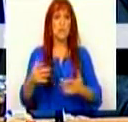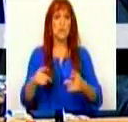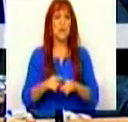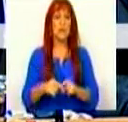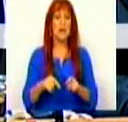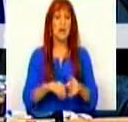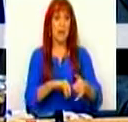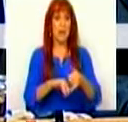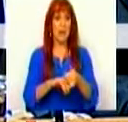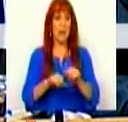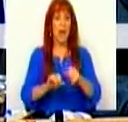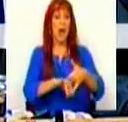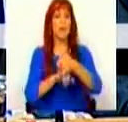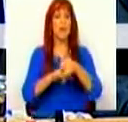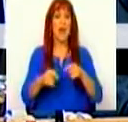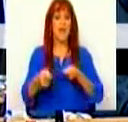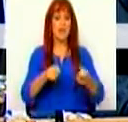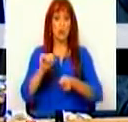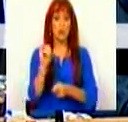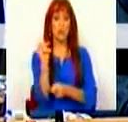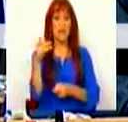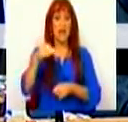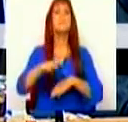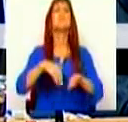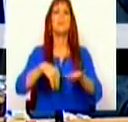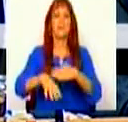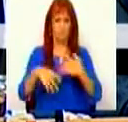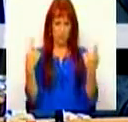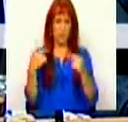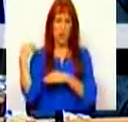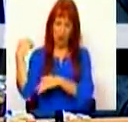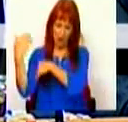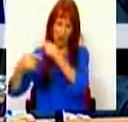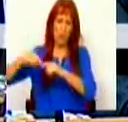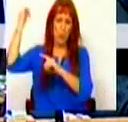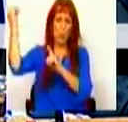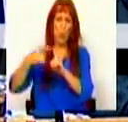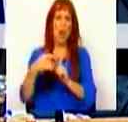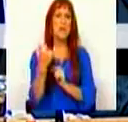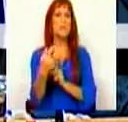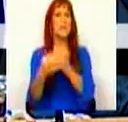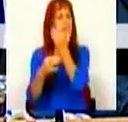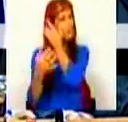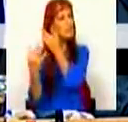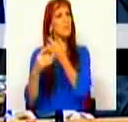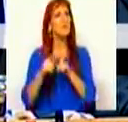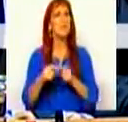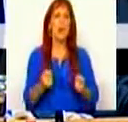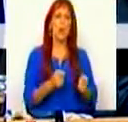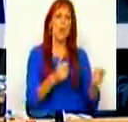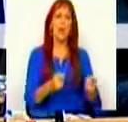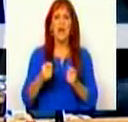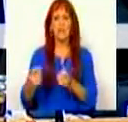a sociedade gestora do Ciresp realizou efetivamente ao longo do ano de 2018, os